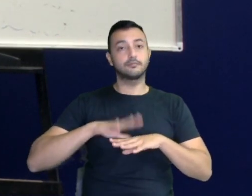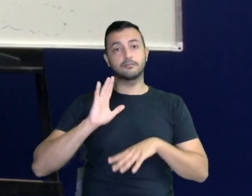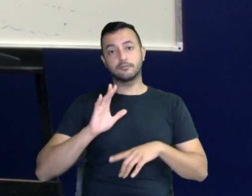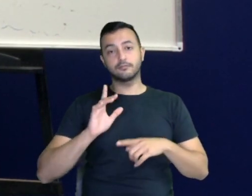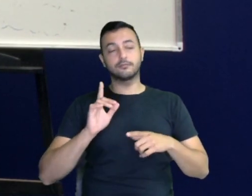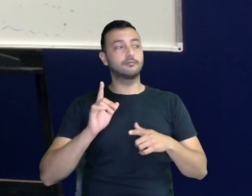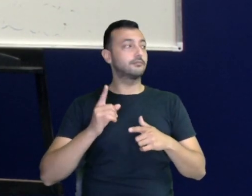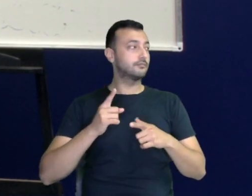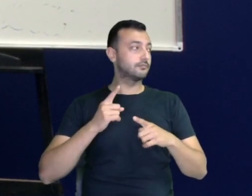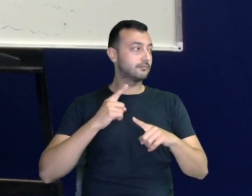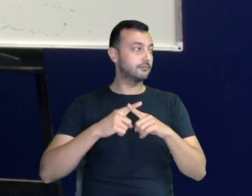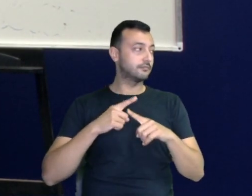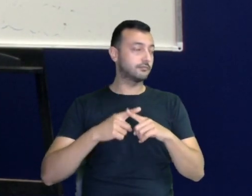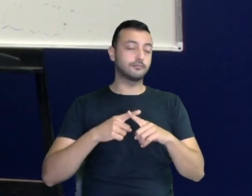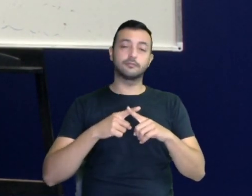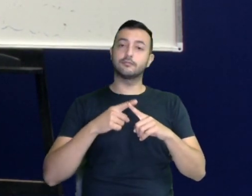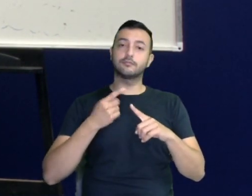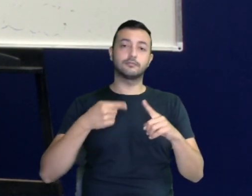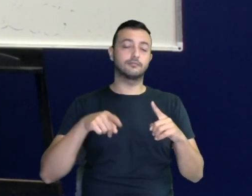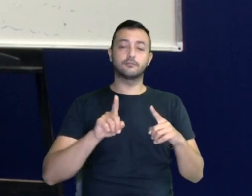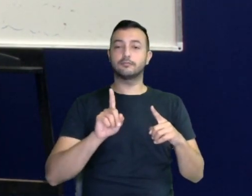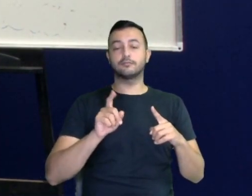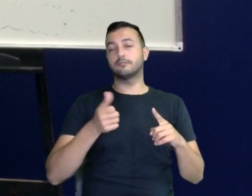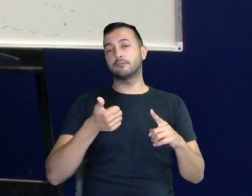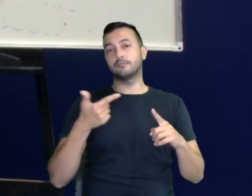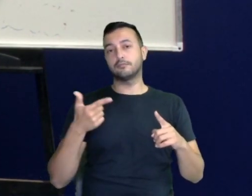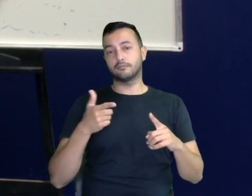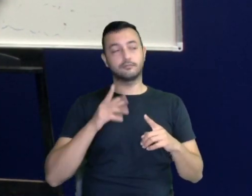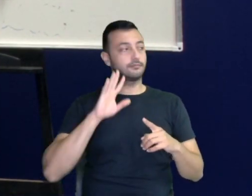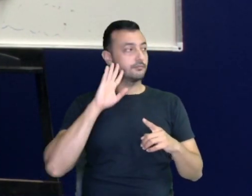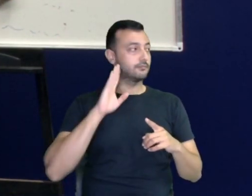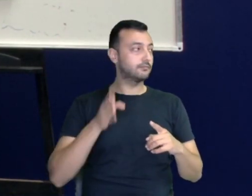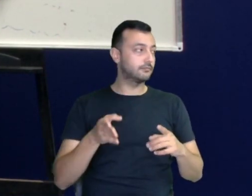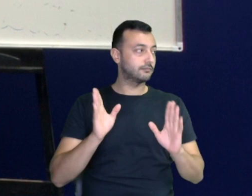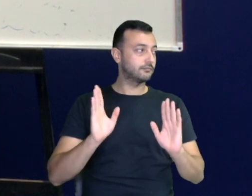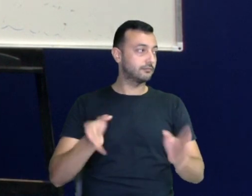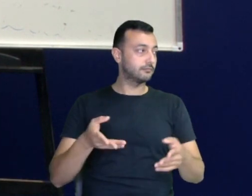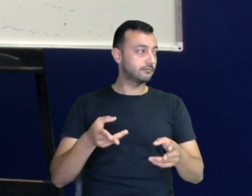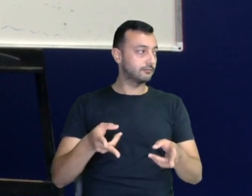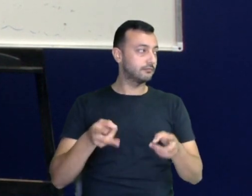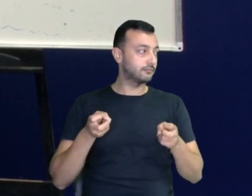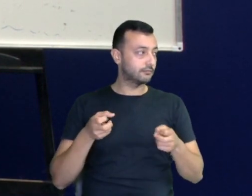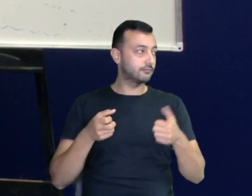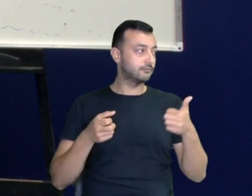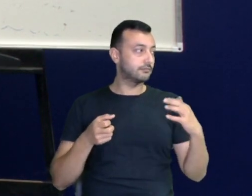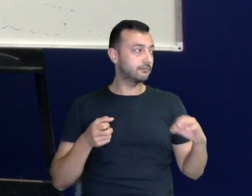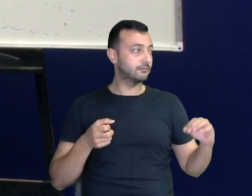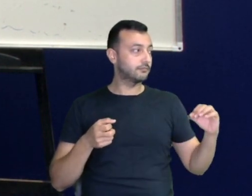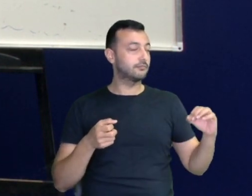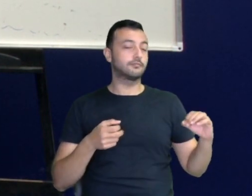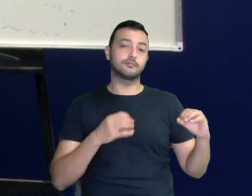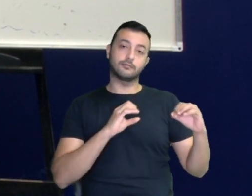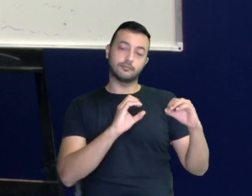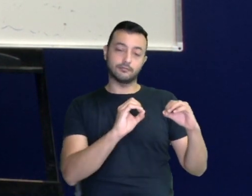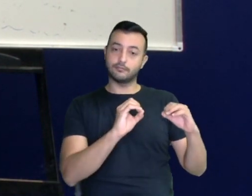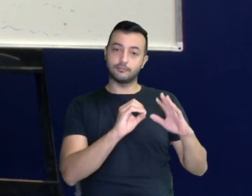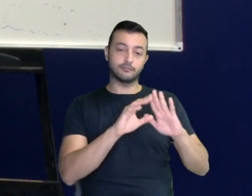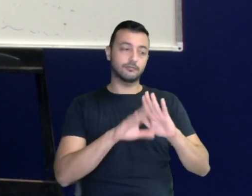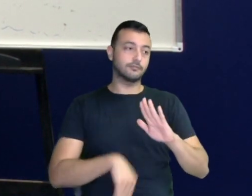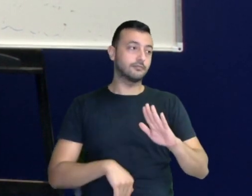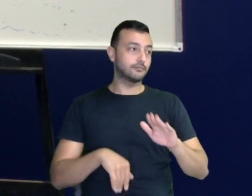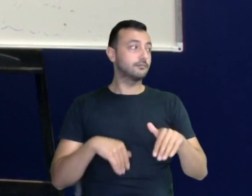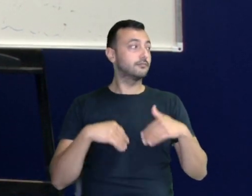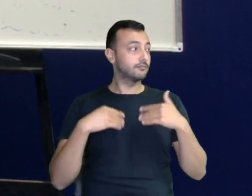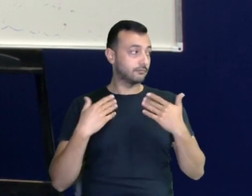iria multiplicar esse 20 aí por 12, né? Já ia perceber que, como tem o 10 do lado de cá, esses zeros seriam